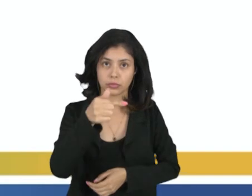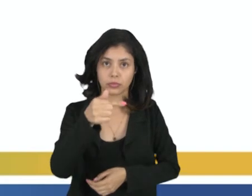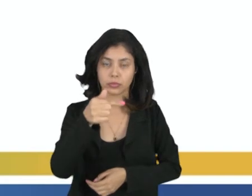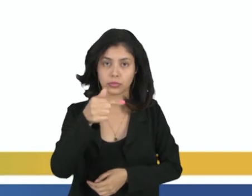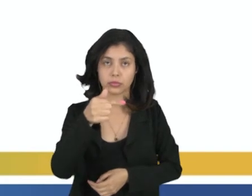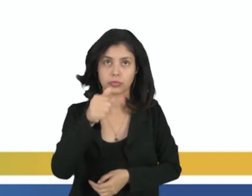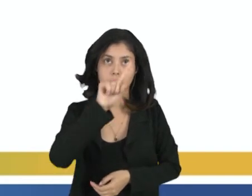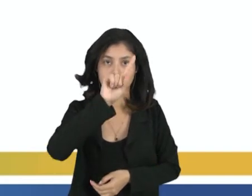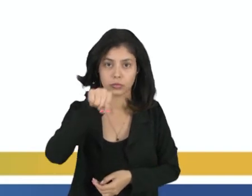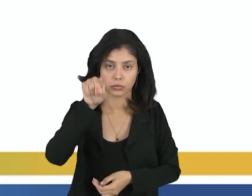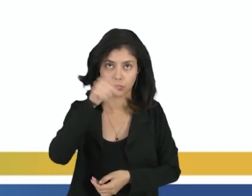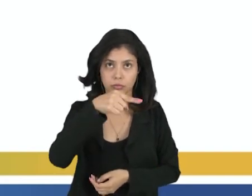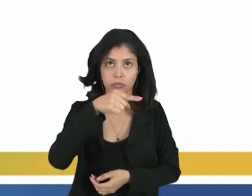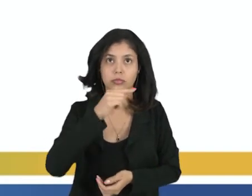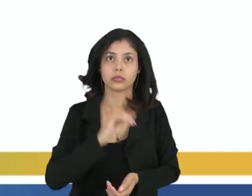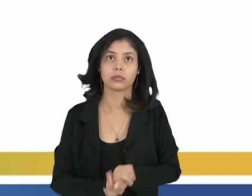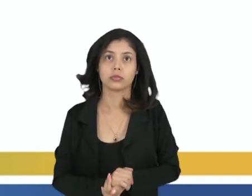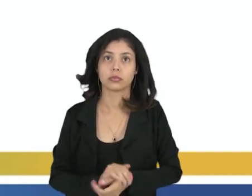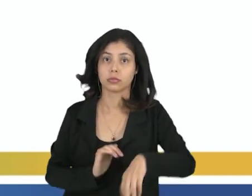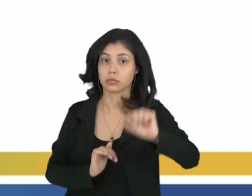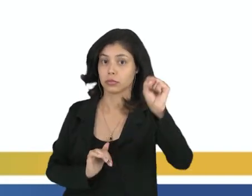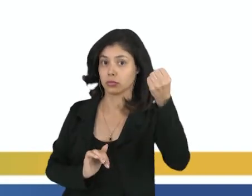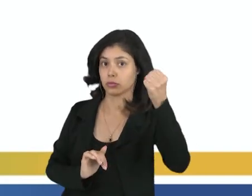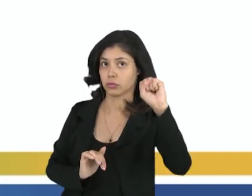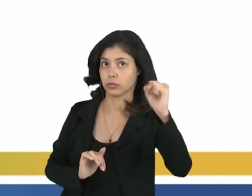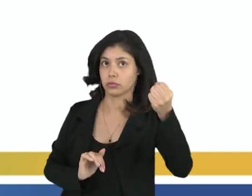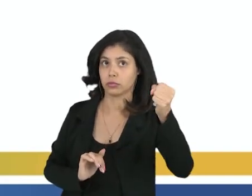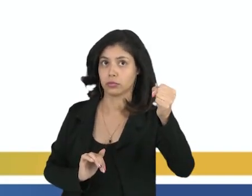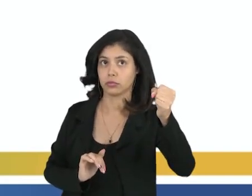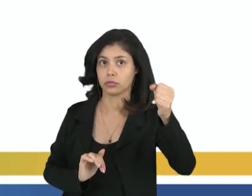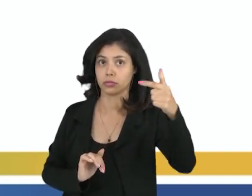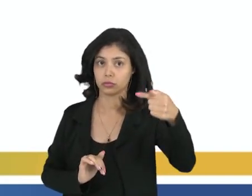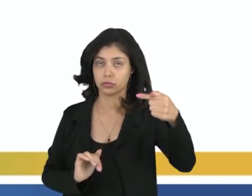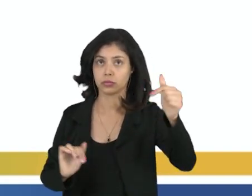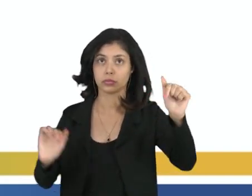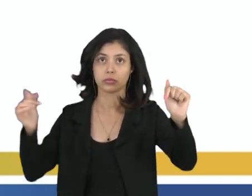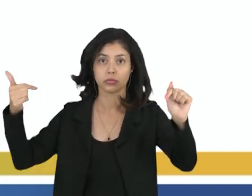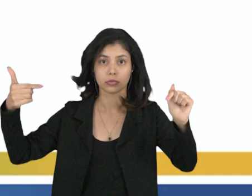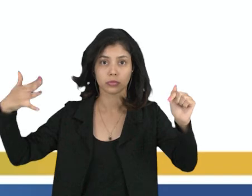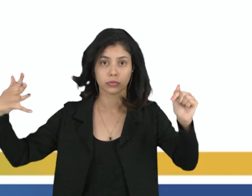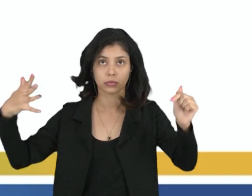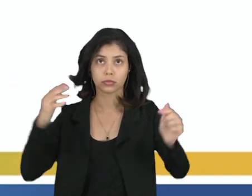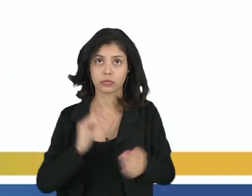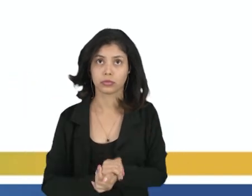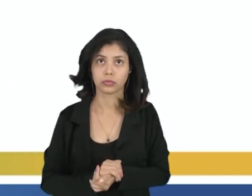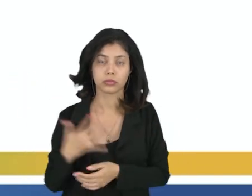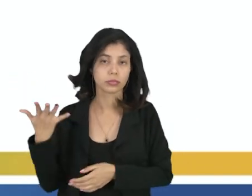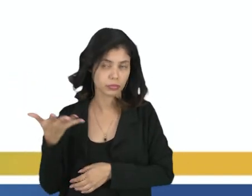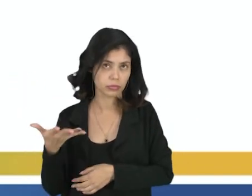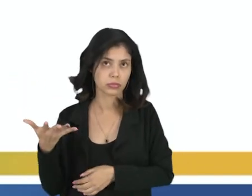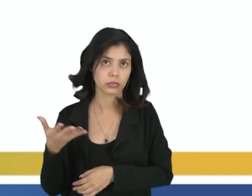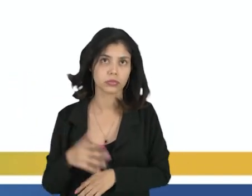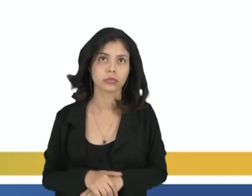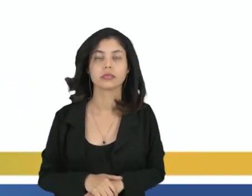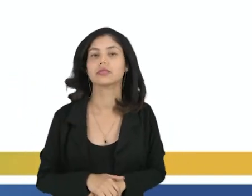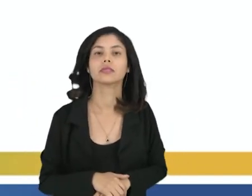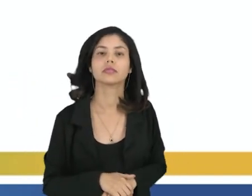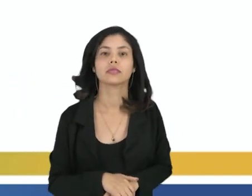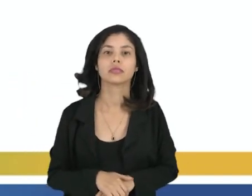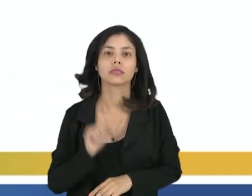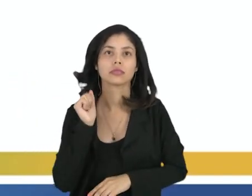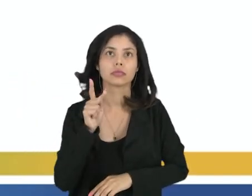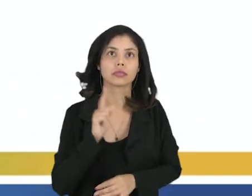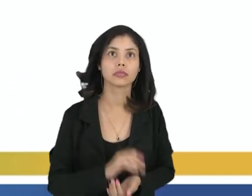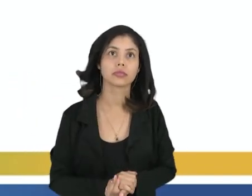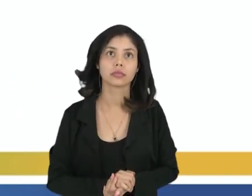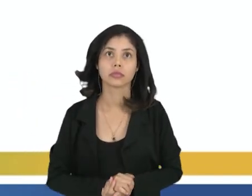a 7, pH neutro. Se a gente tiver um pH de 7 a 14, a gente tem um pH básico,